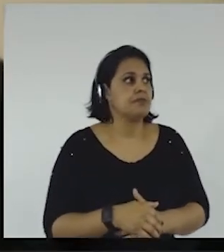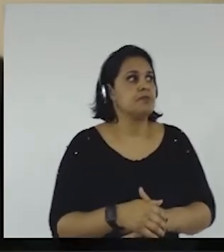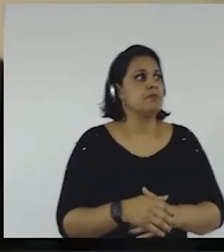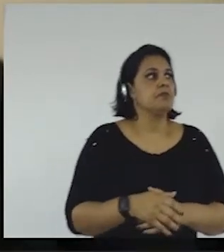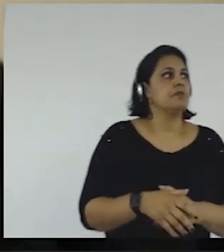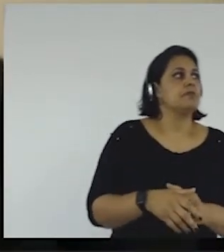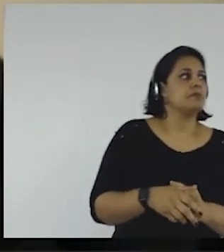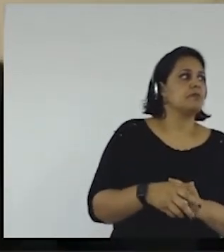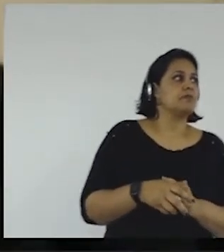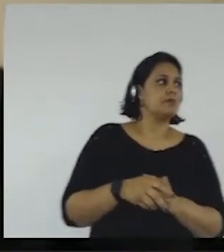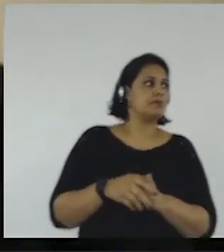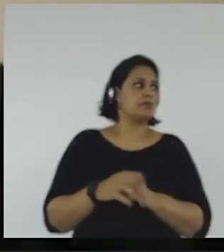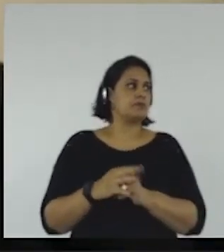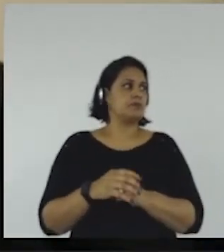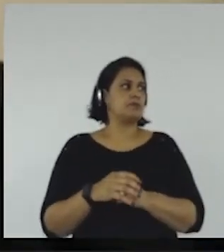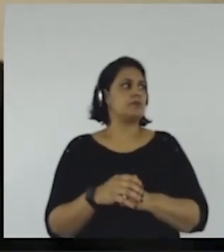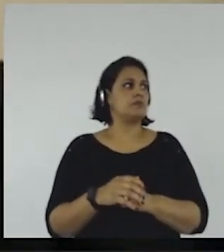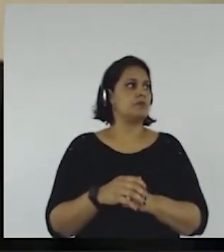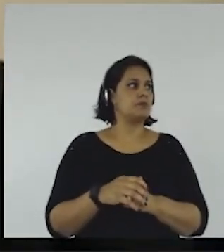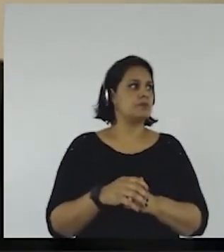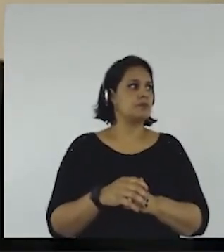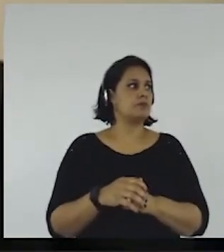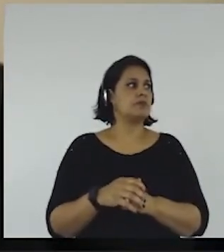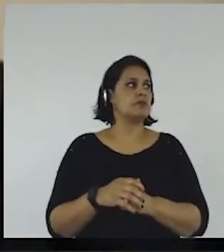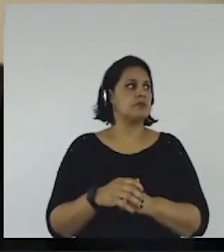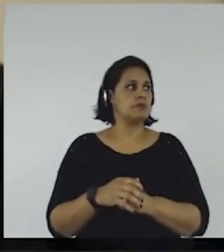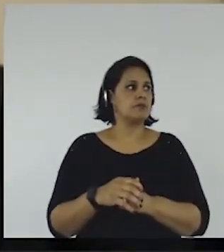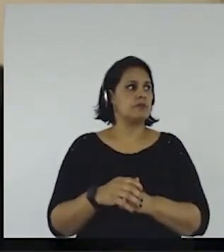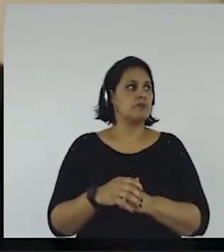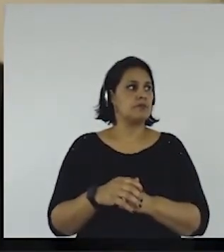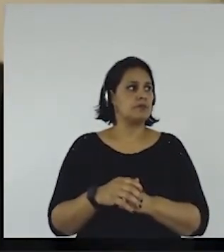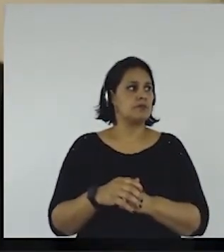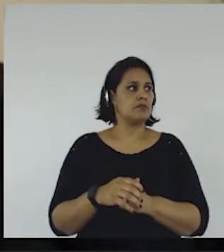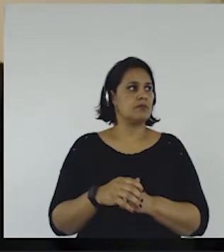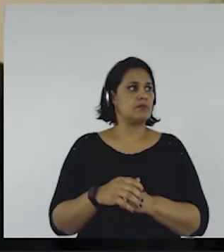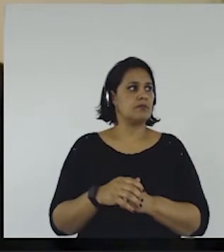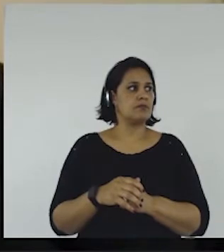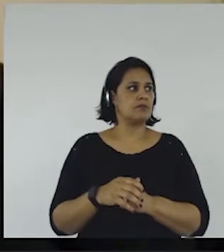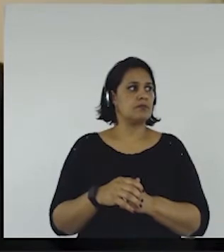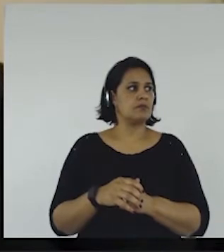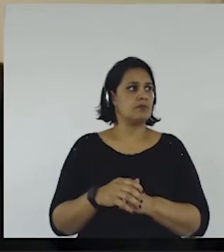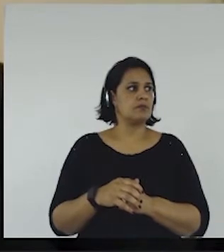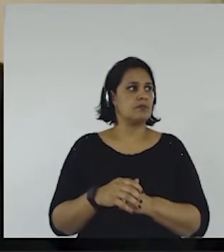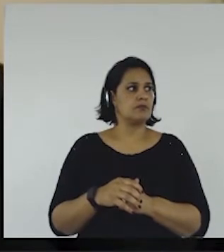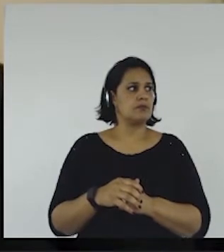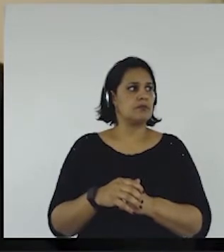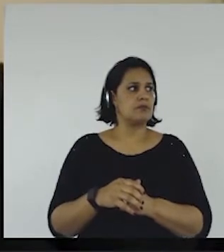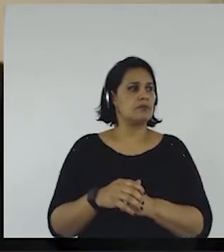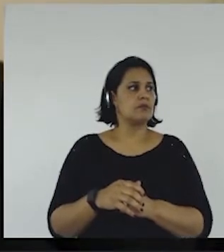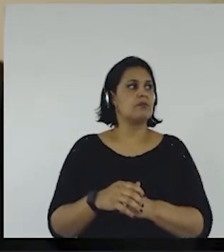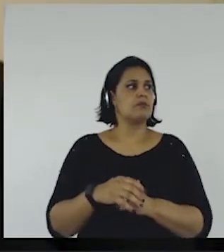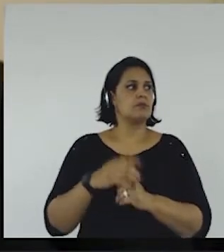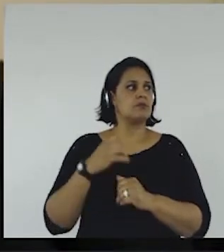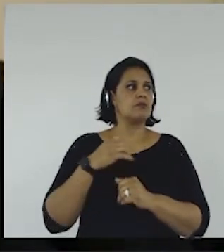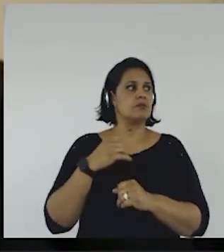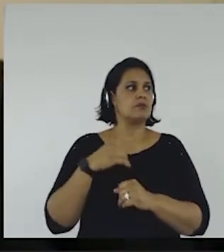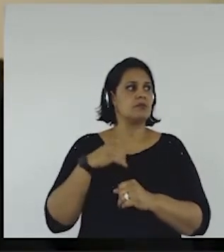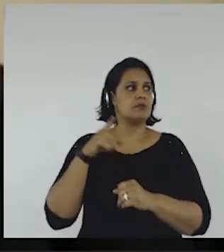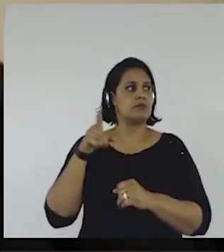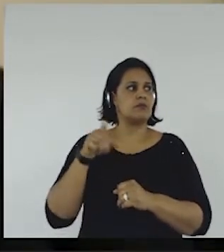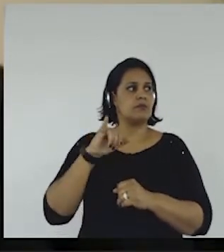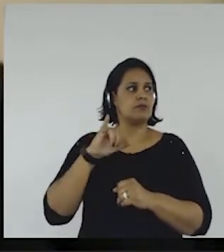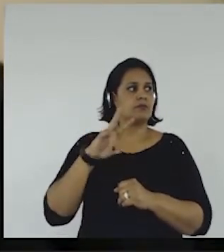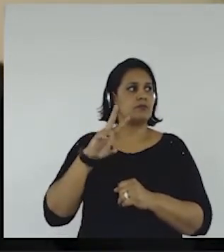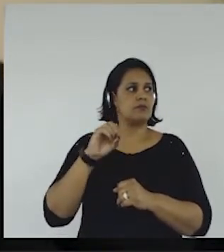Nós todos sabemos, já foi lido pelo desembargador Ivone Ferreira Caetano, que ele teve a sua formação no Colégio